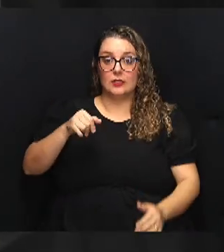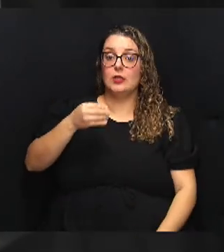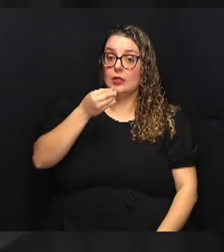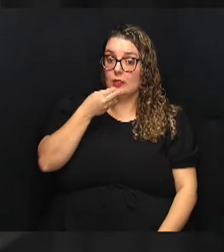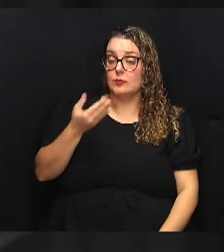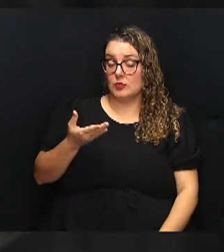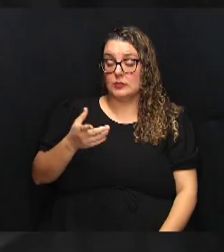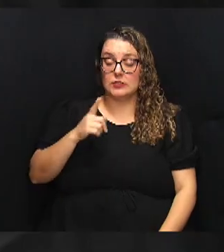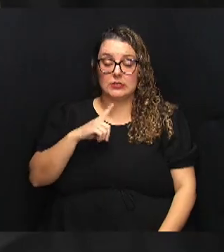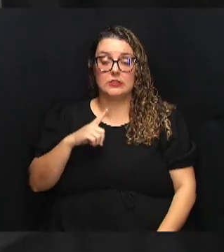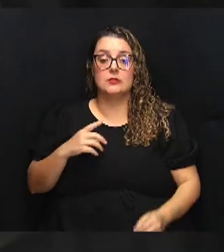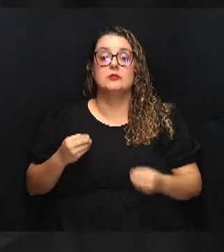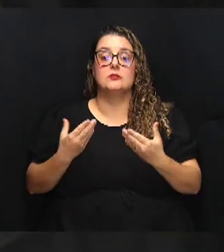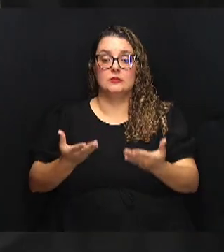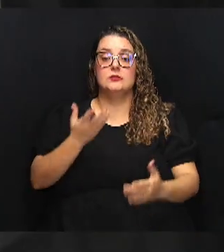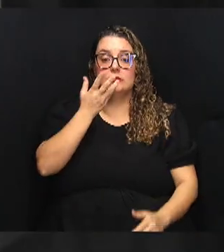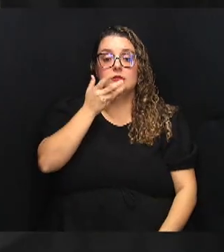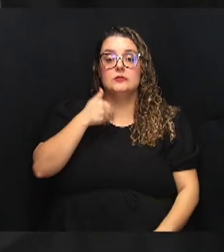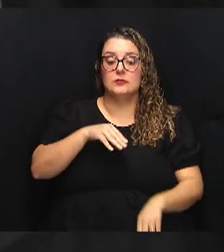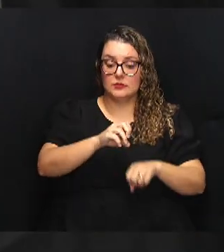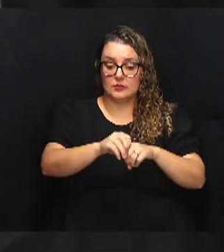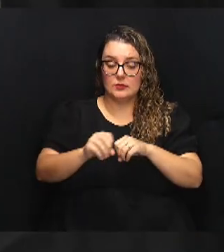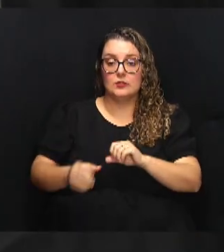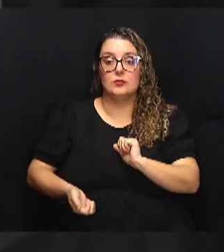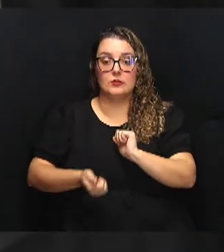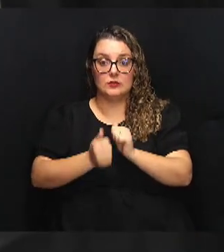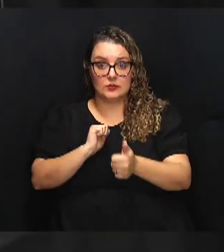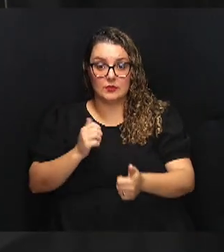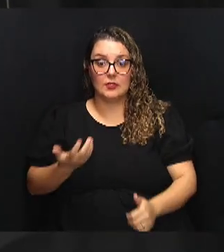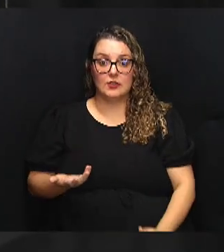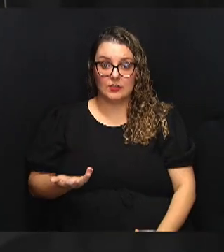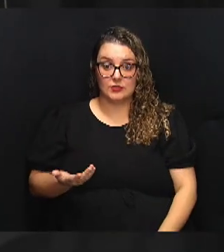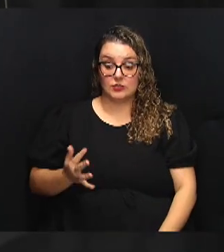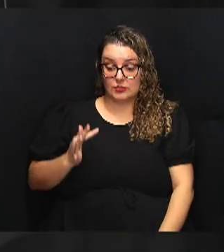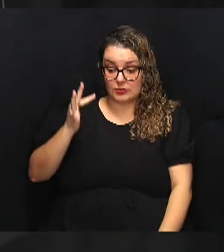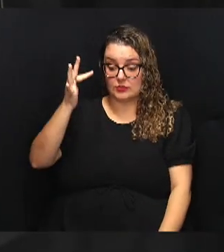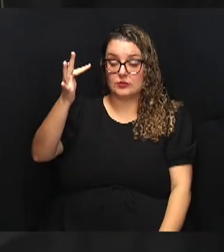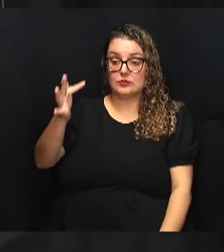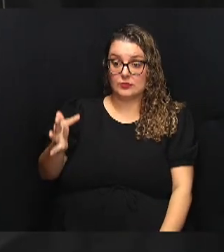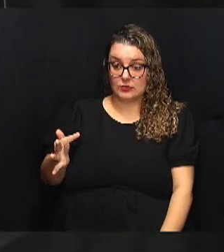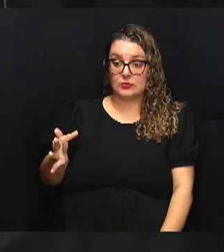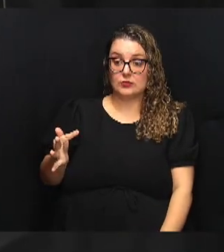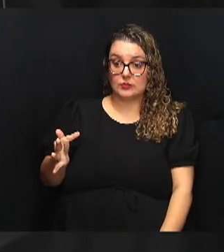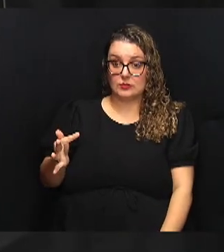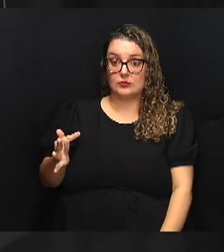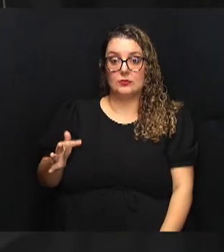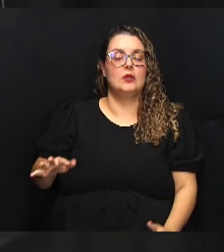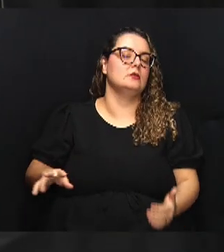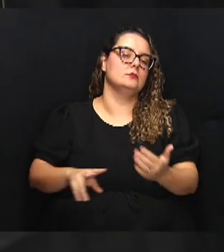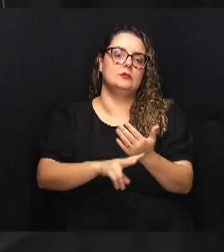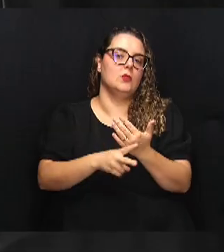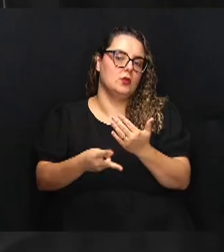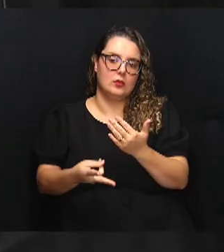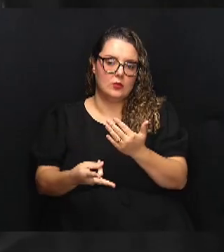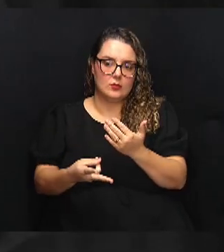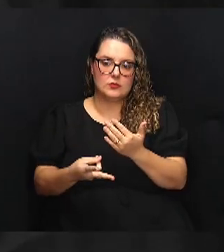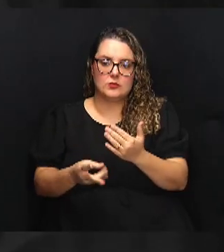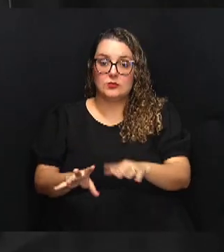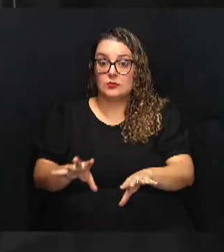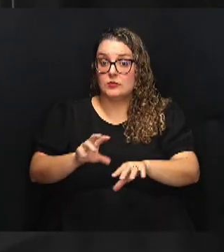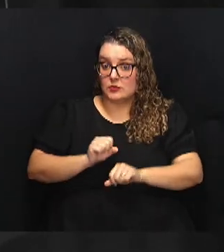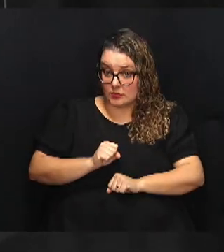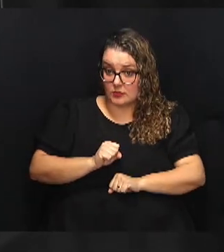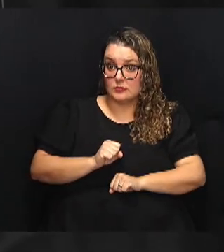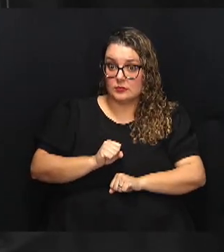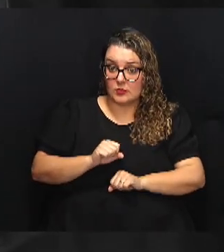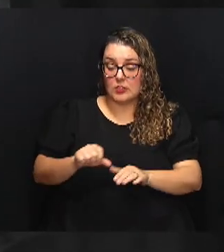tem de colocar na criança a educação, o esporte, e aí no futuro vai ser consequência daquilo que ele absorveu